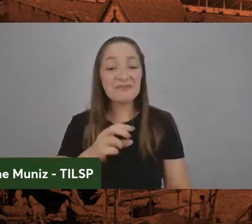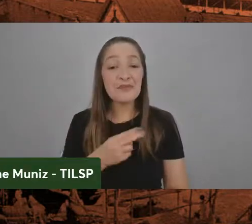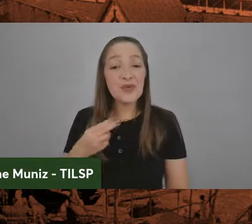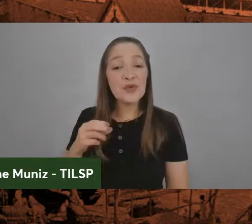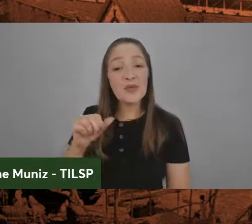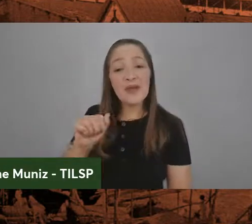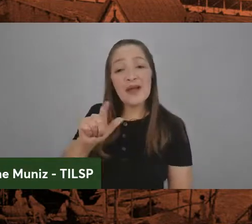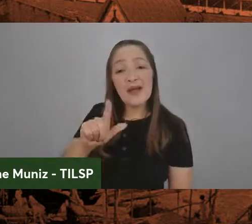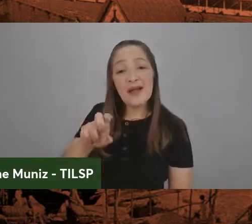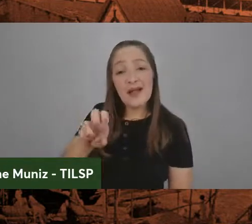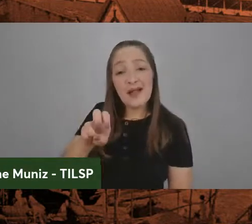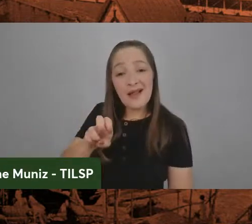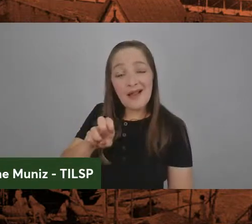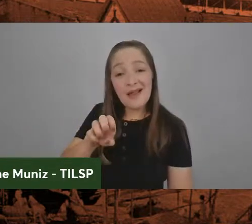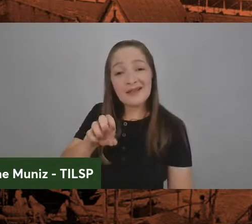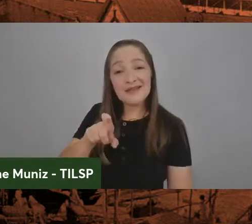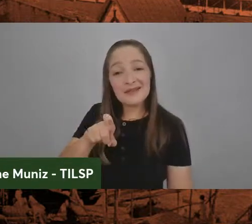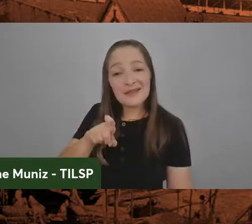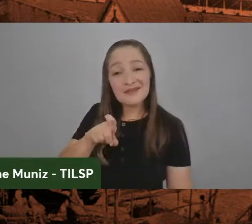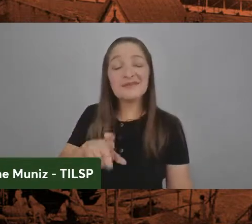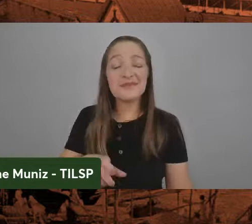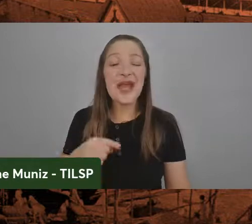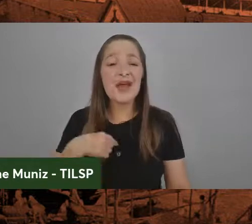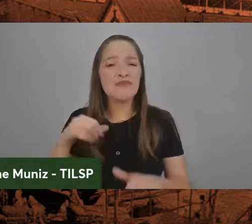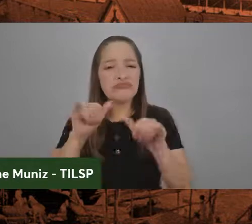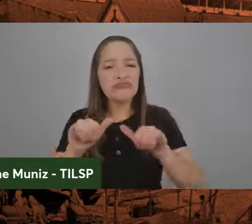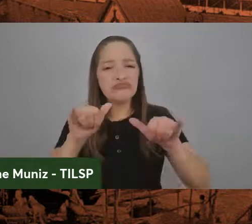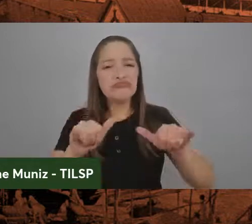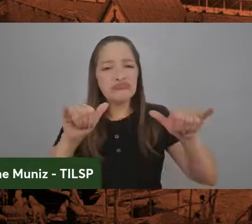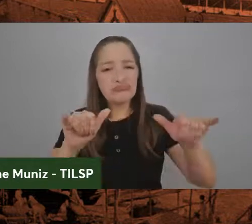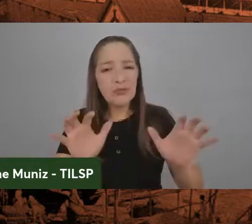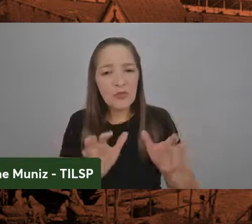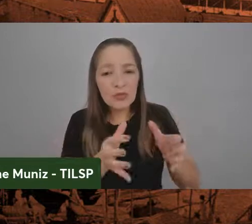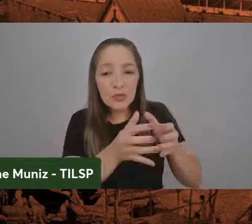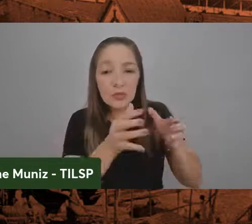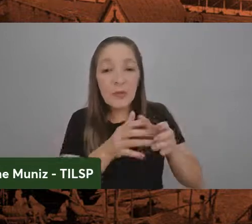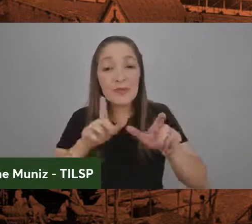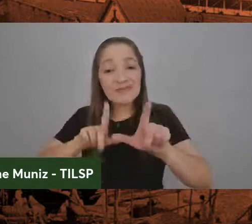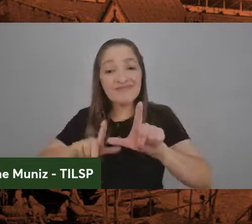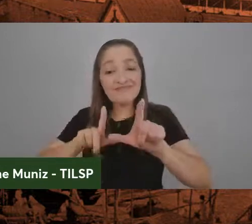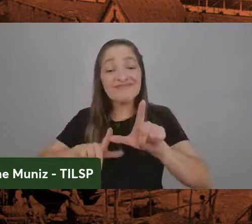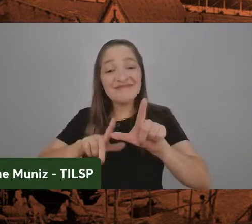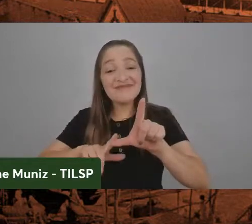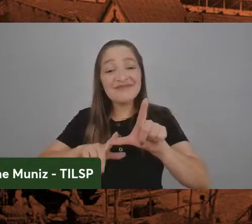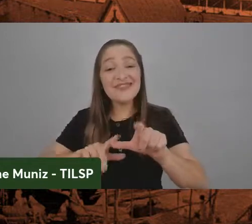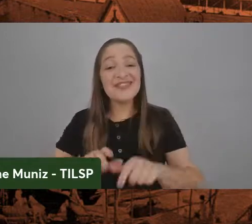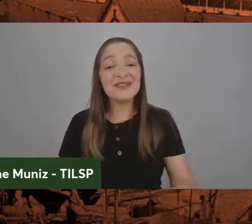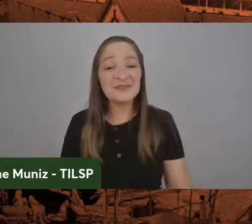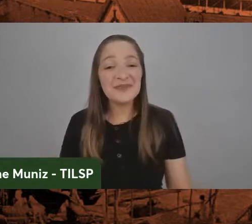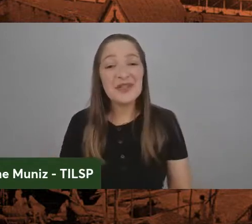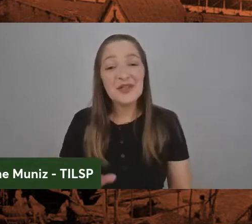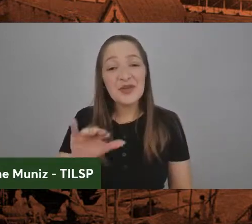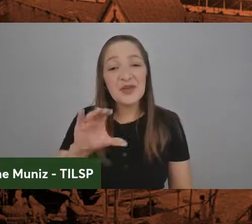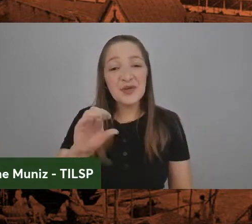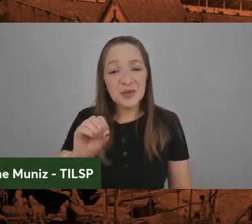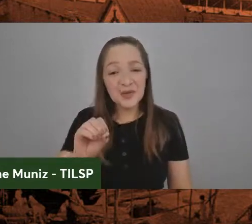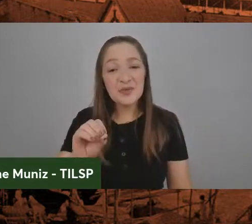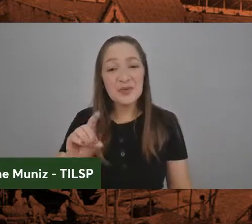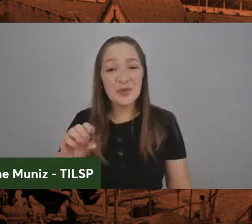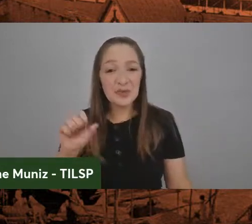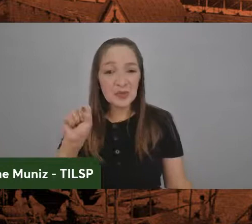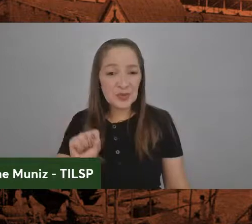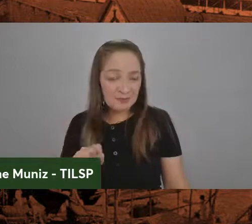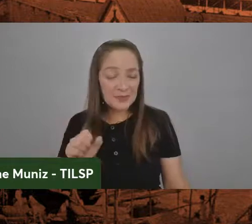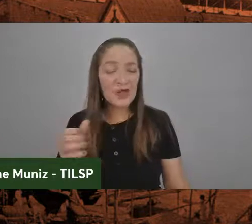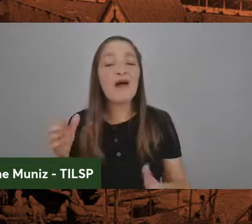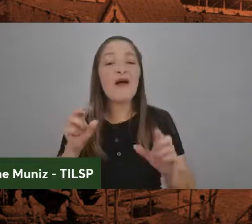divulgador do grupo Companhia das Letras no estado do Rio Grande do Sul. Hoje eu represento aqui a equipe da